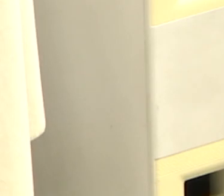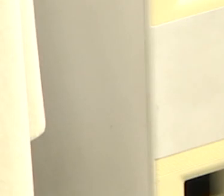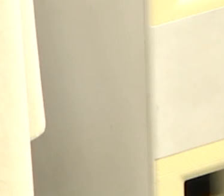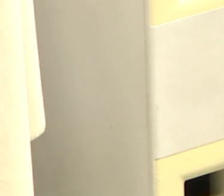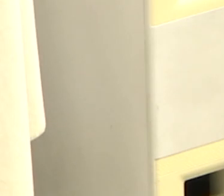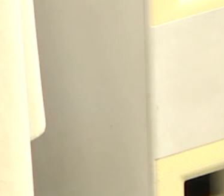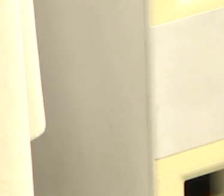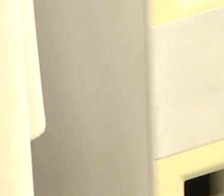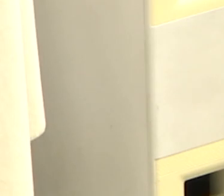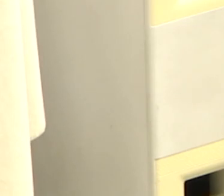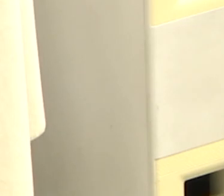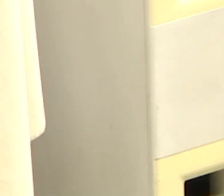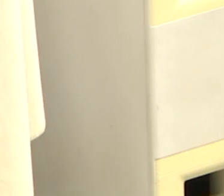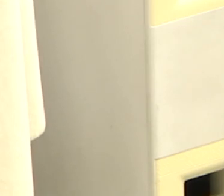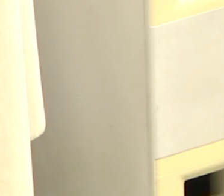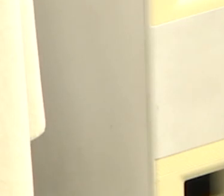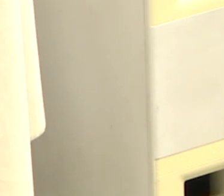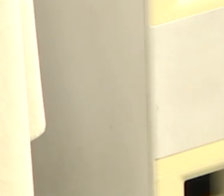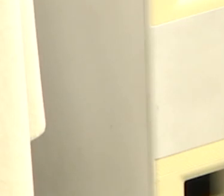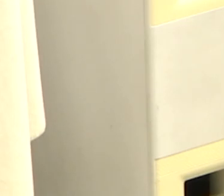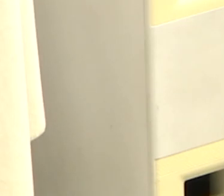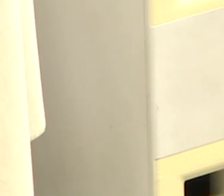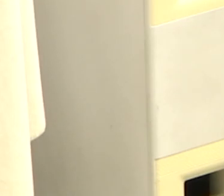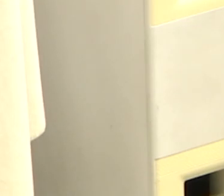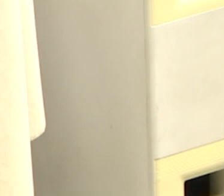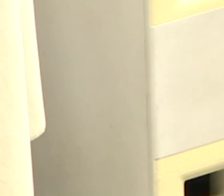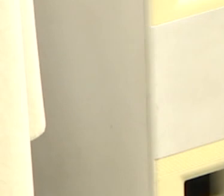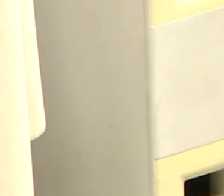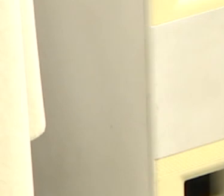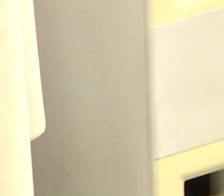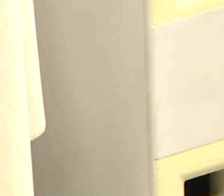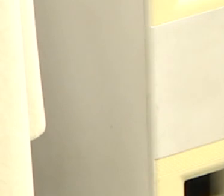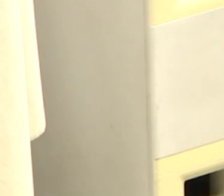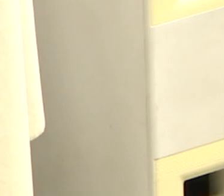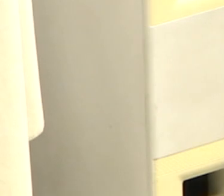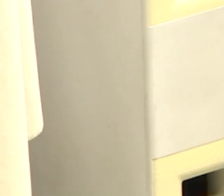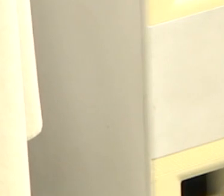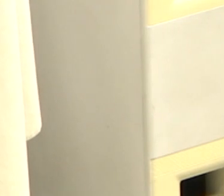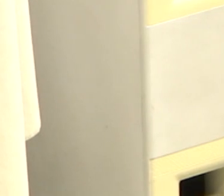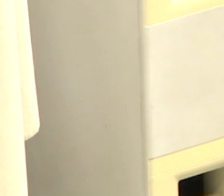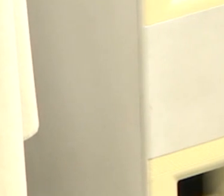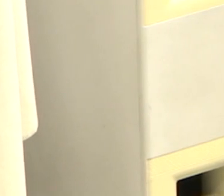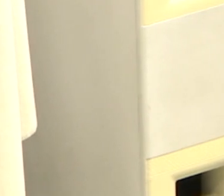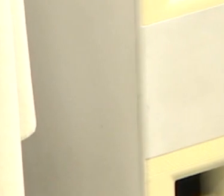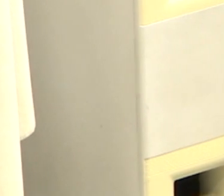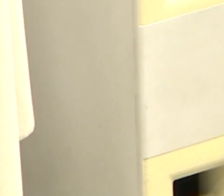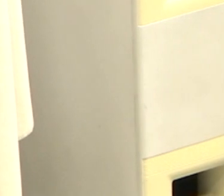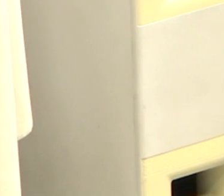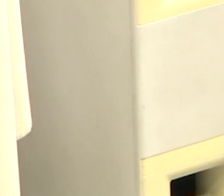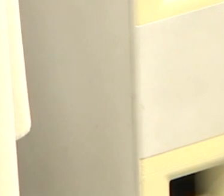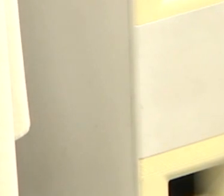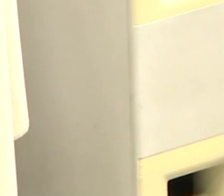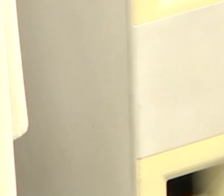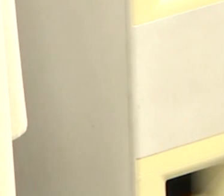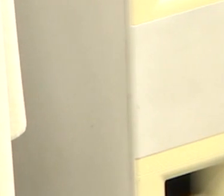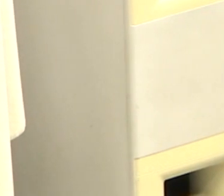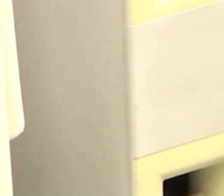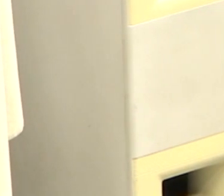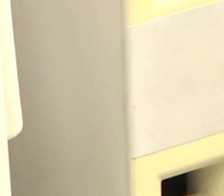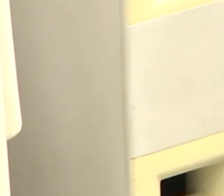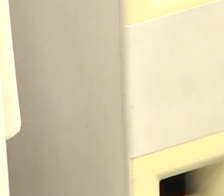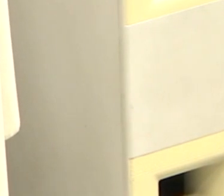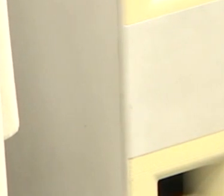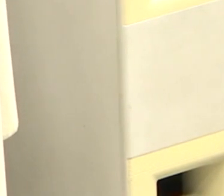2019 do Executivo, que instaura o programa Creche para Todos em Campinas, essa discussão da quinta